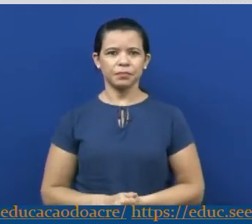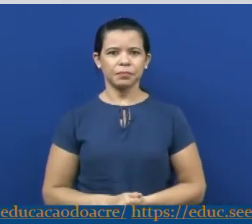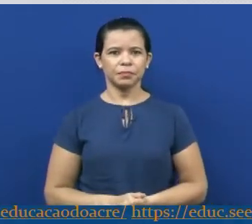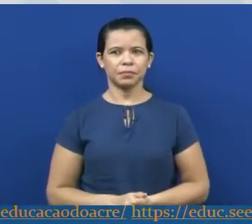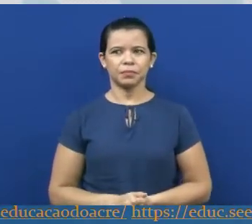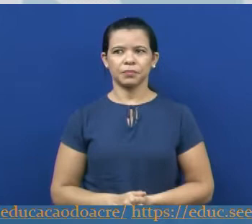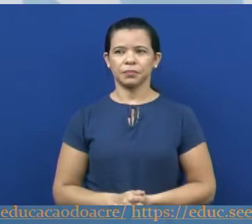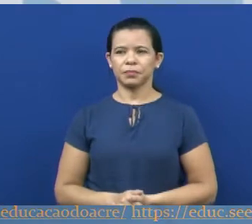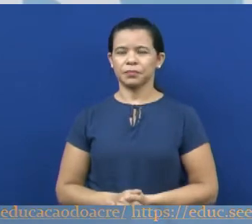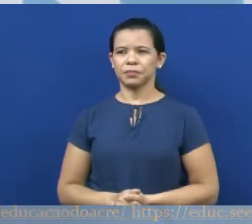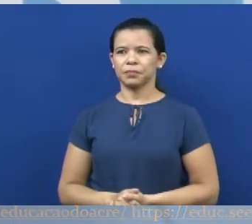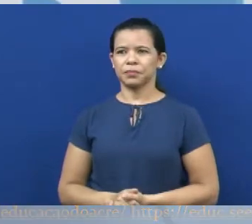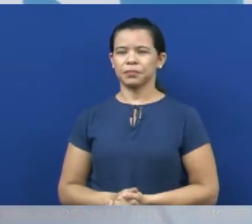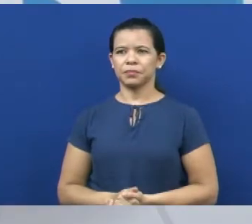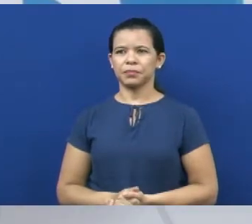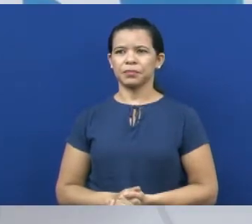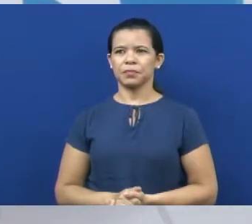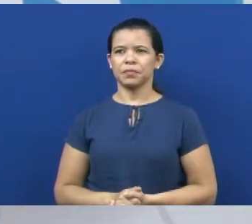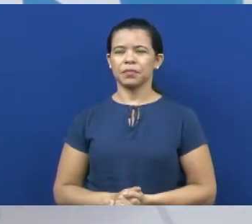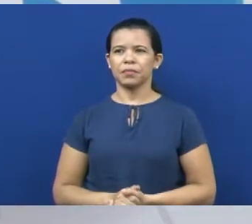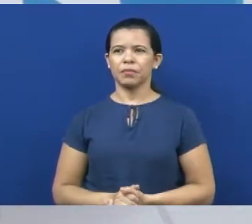Volta para mim um pouquinho.